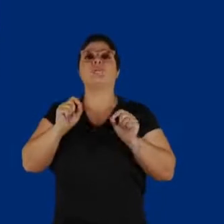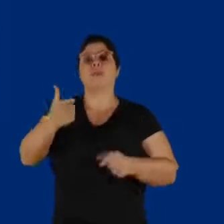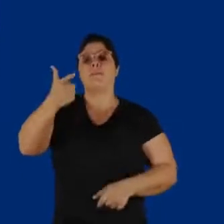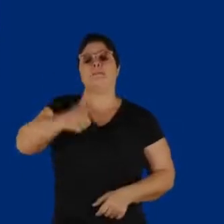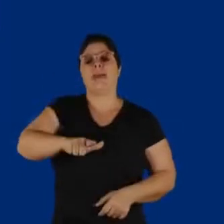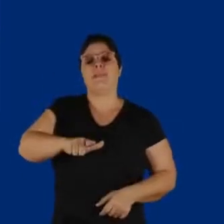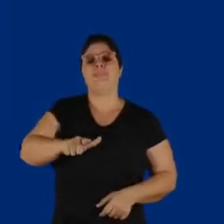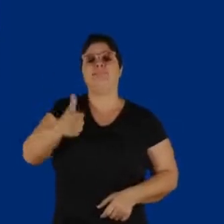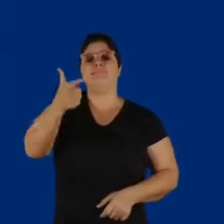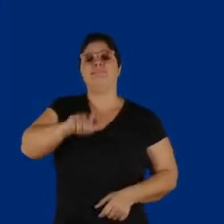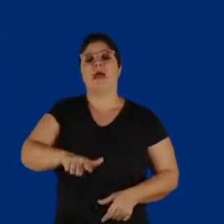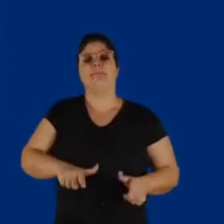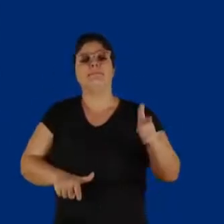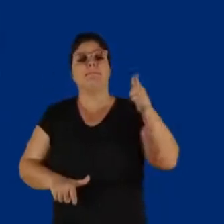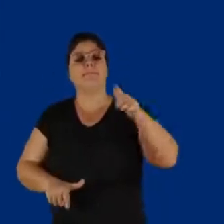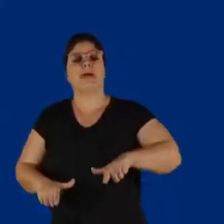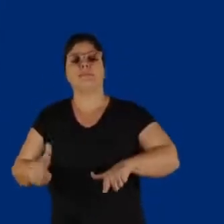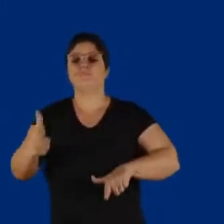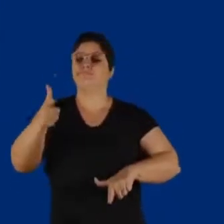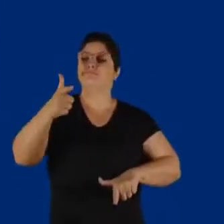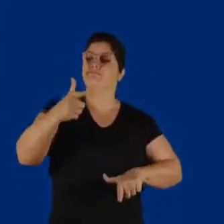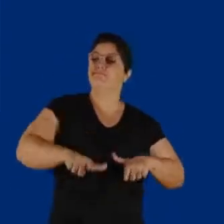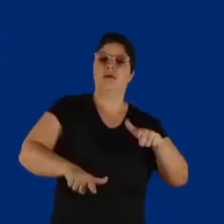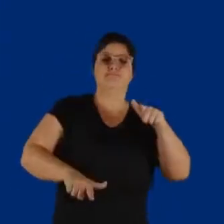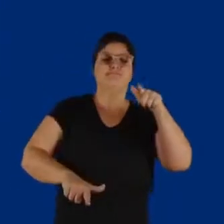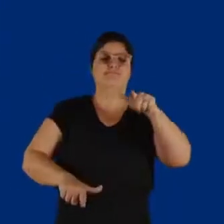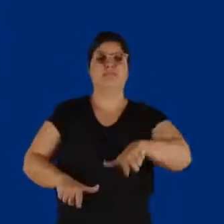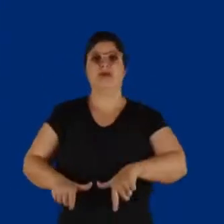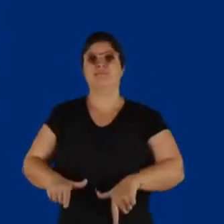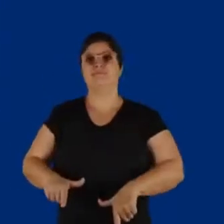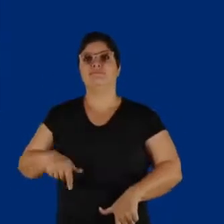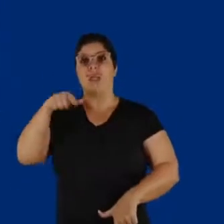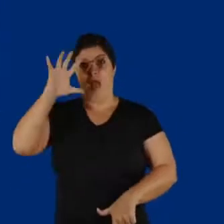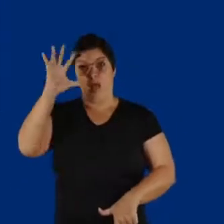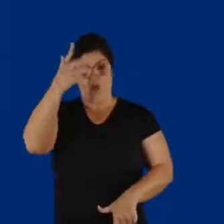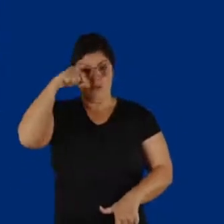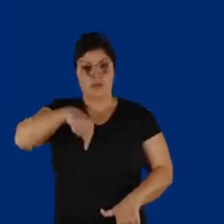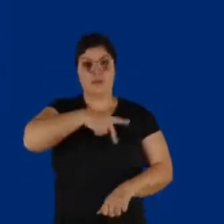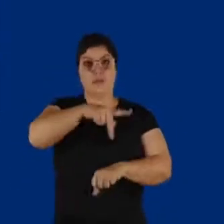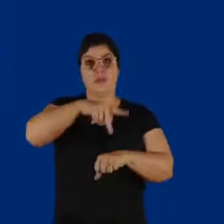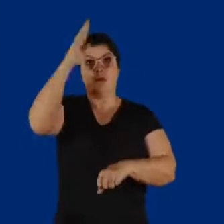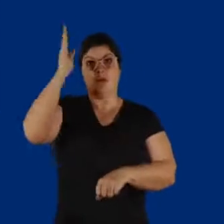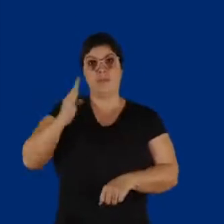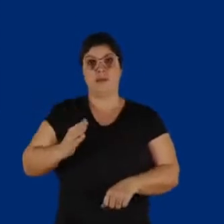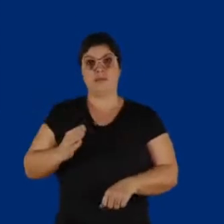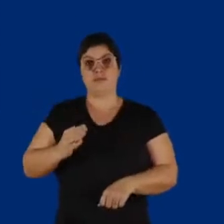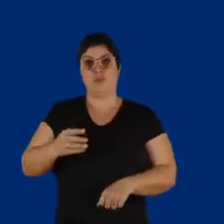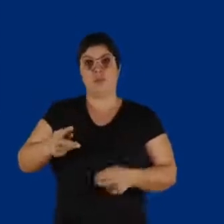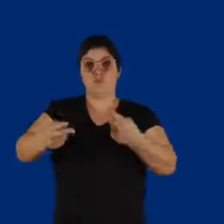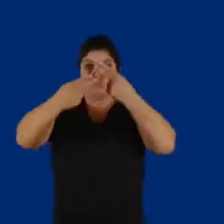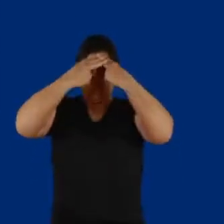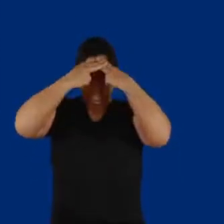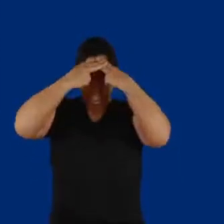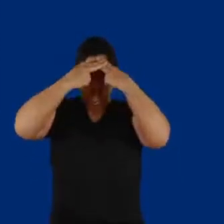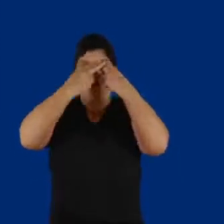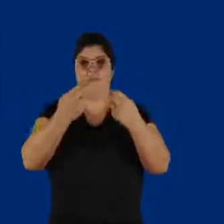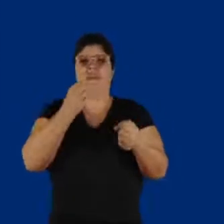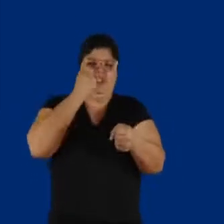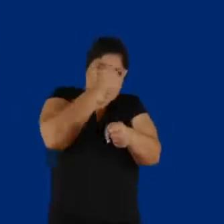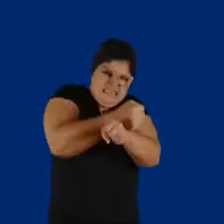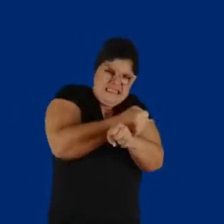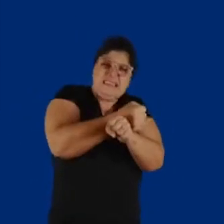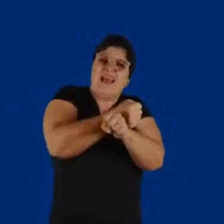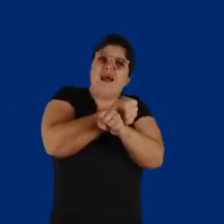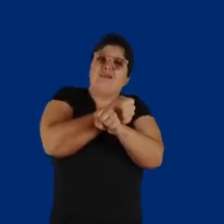isso que nós estamos vivendo no Brasil. Uma repetição do trauma da Casa Grande e da Senzala, né? Da escravidão.